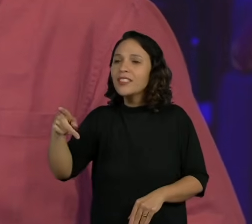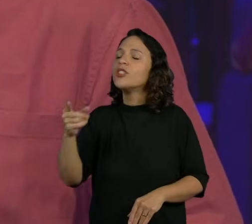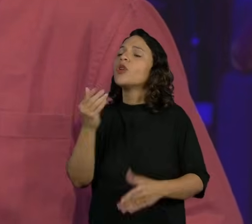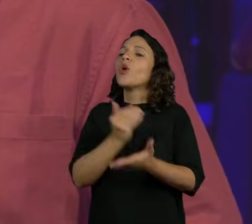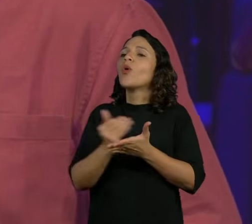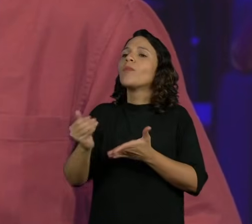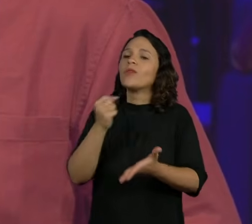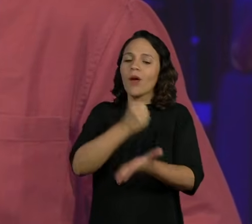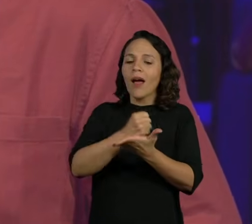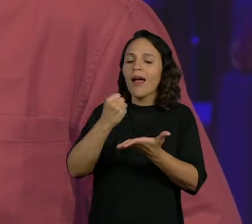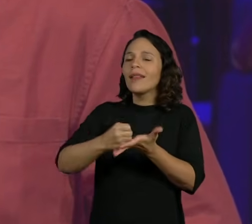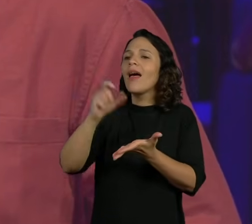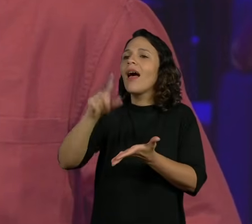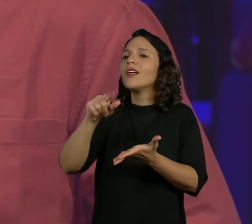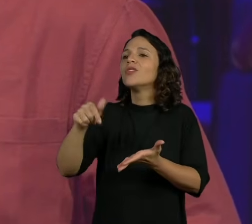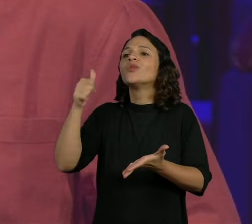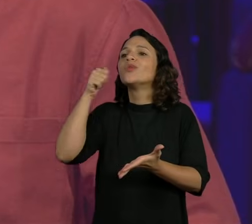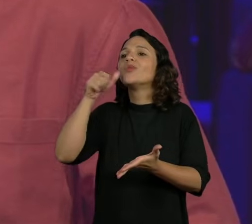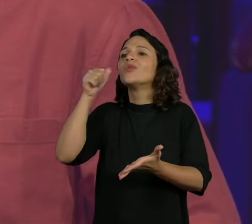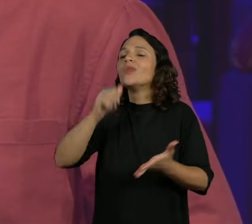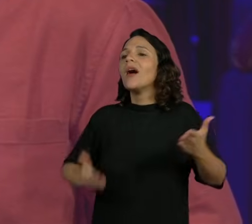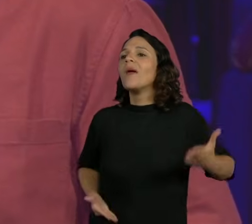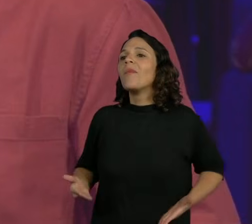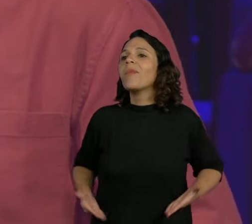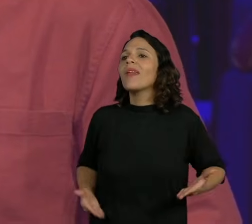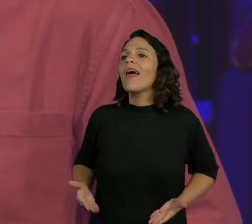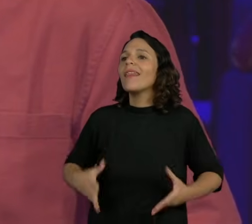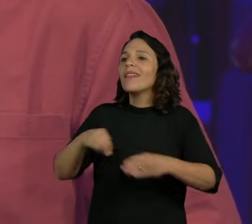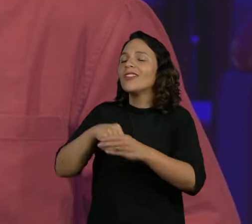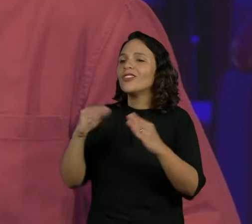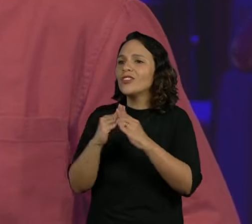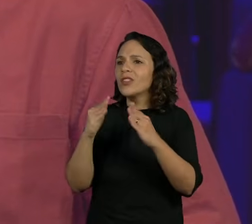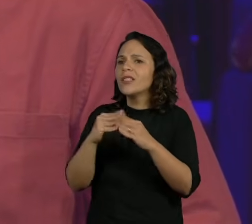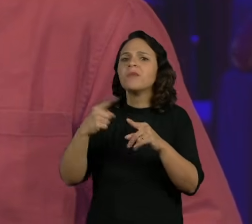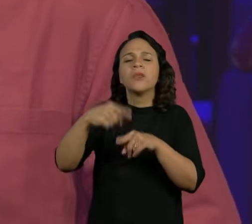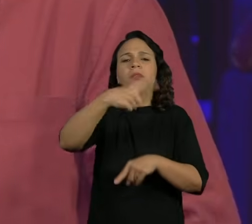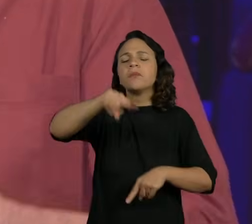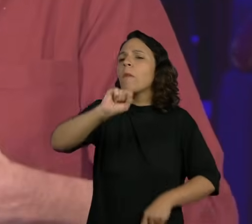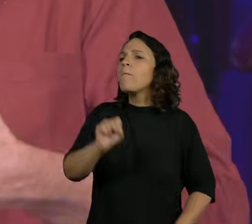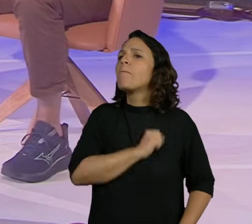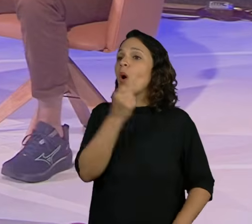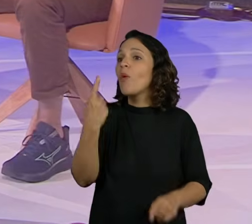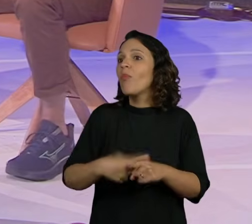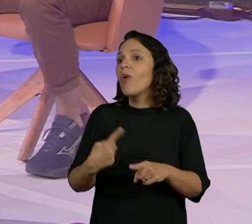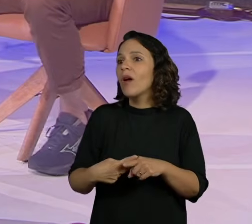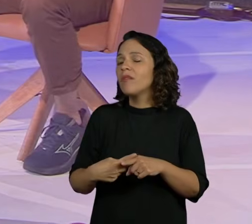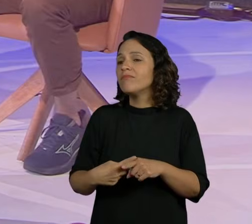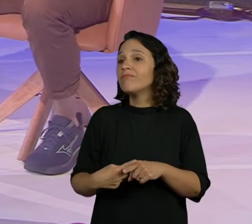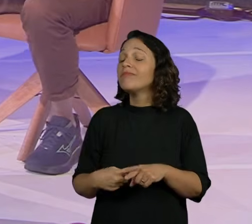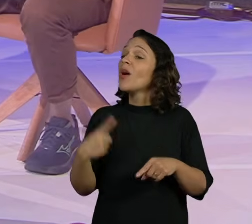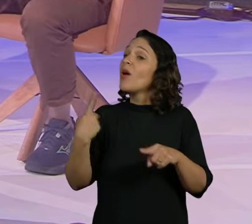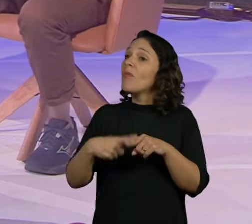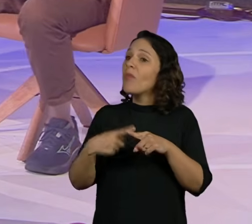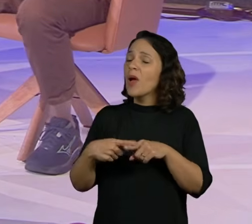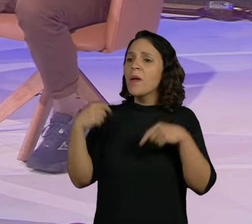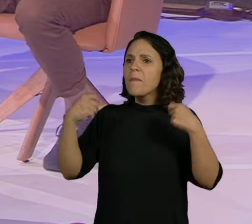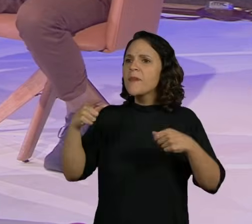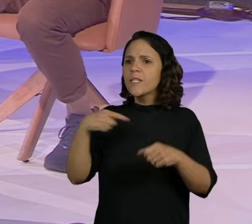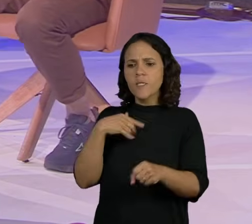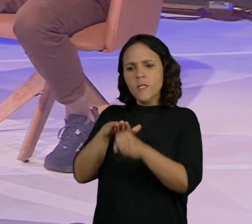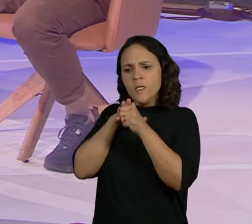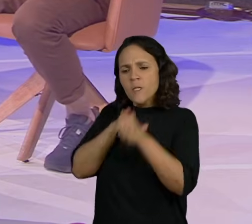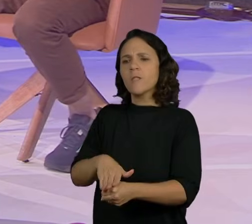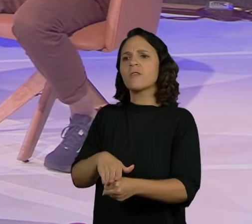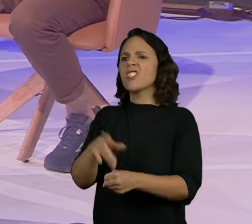a carteira de trabalho para empregadas domésticas, entendeu? Porque você precisa deixar o oprimido